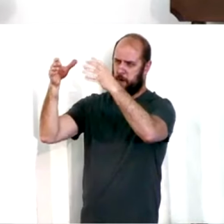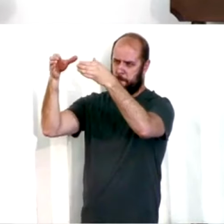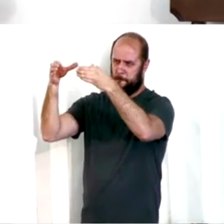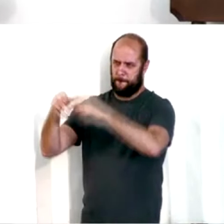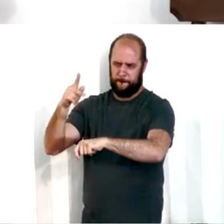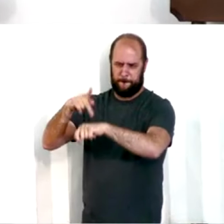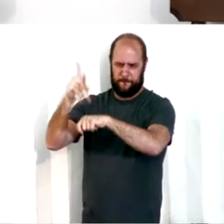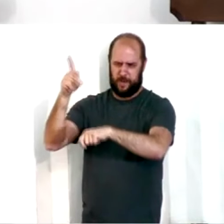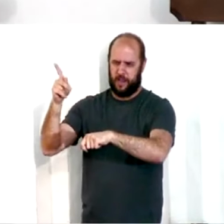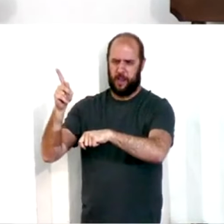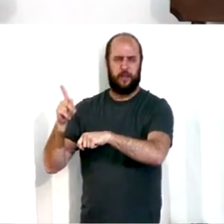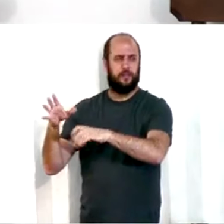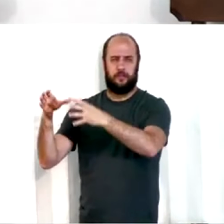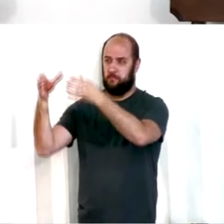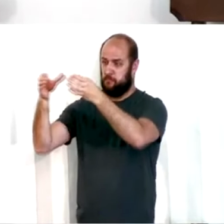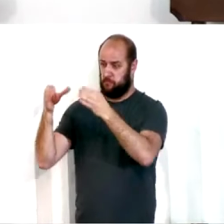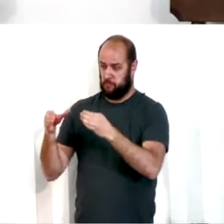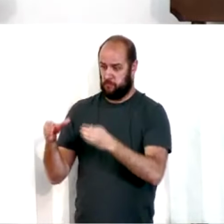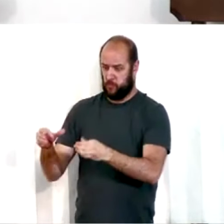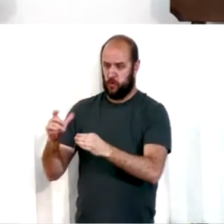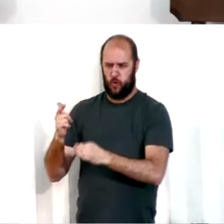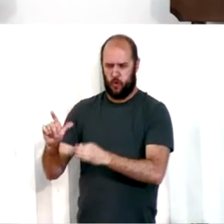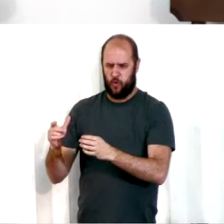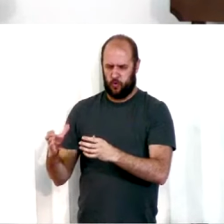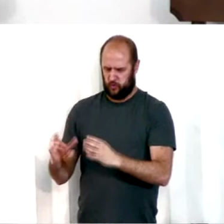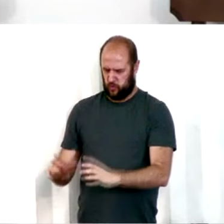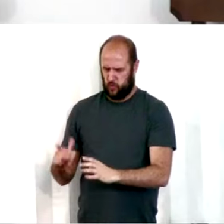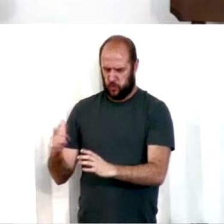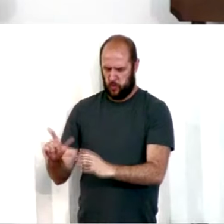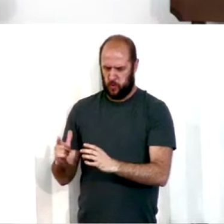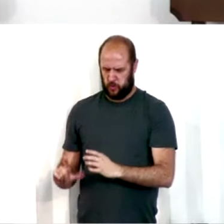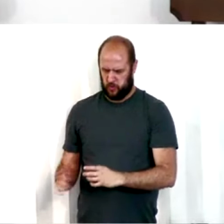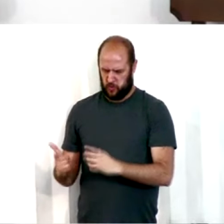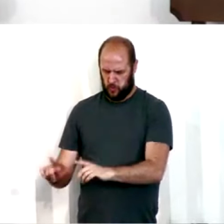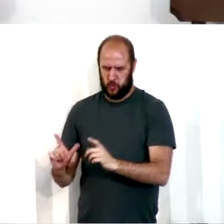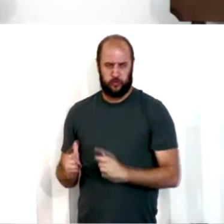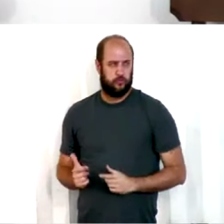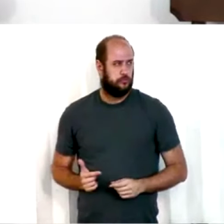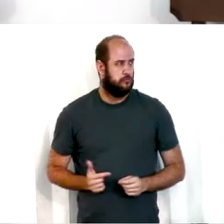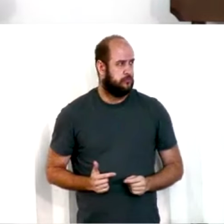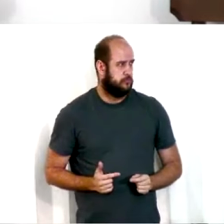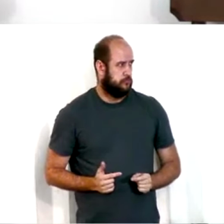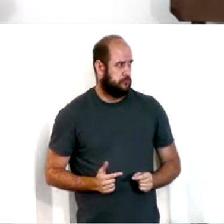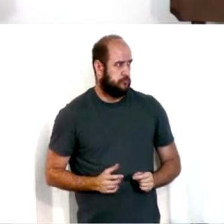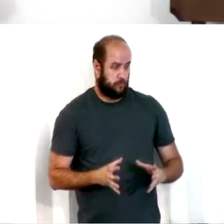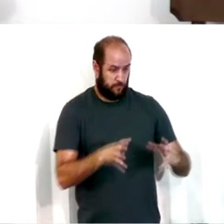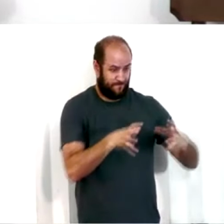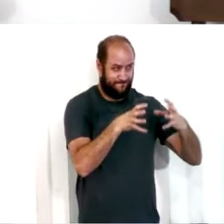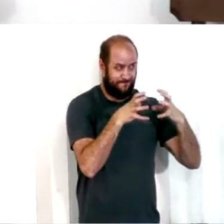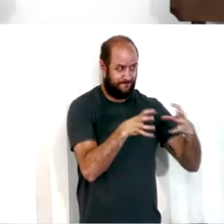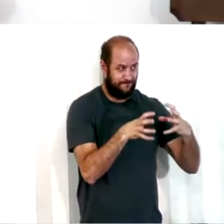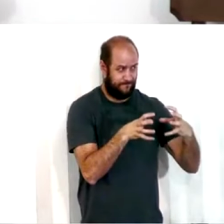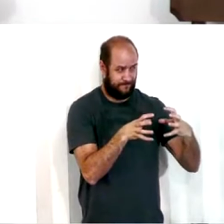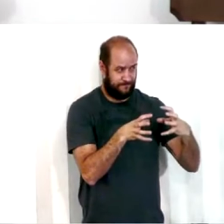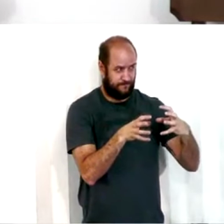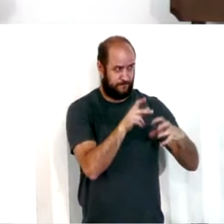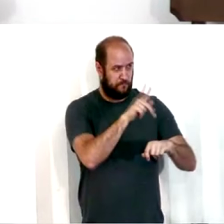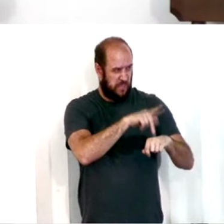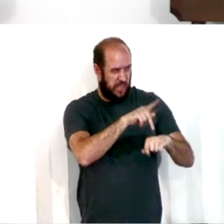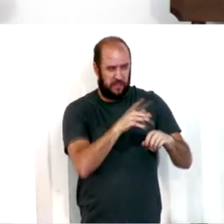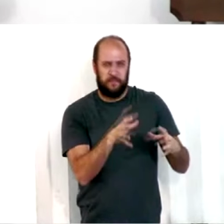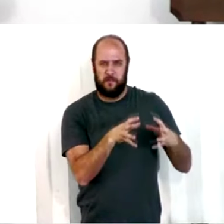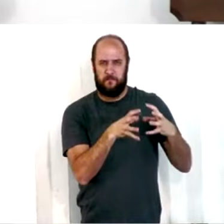depois do Senhor, que será inferior, e outro reino, e outro reino, e outro reino. A rocha